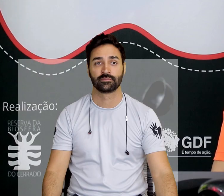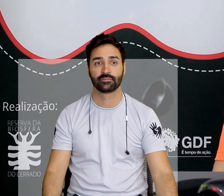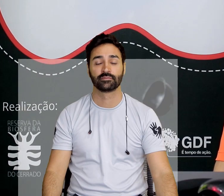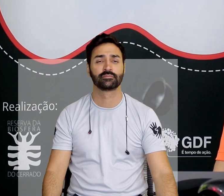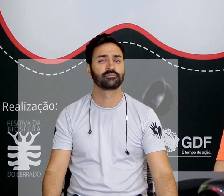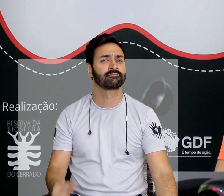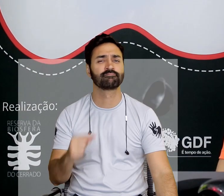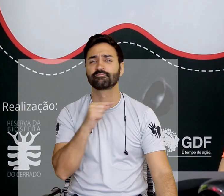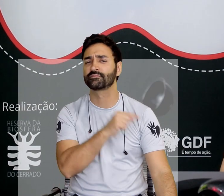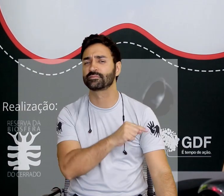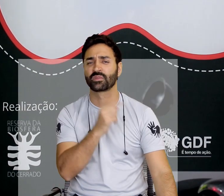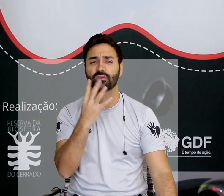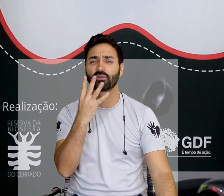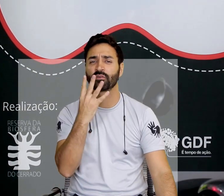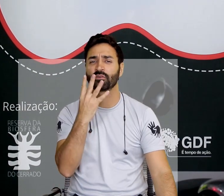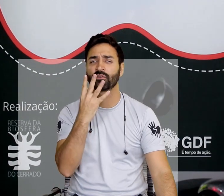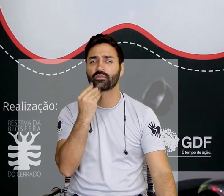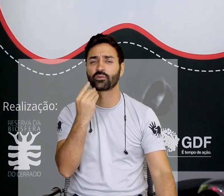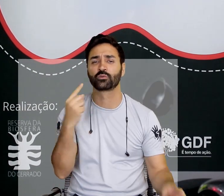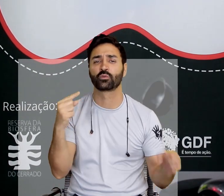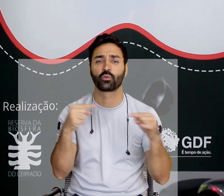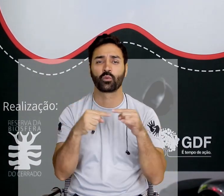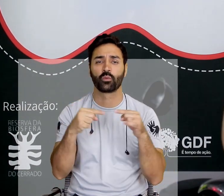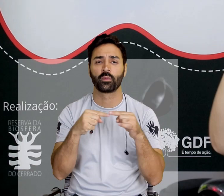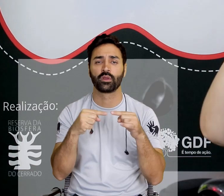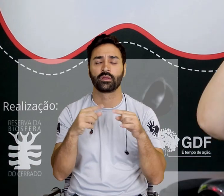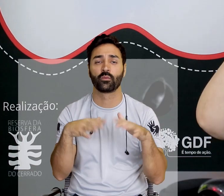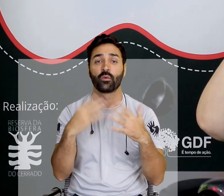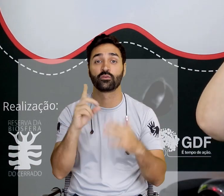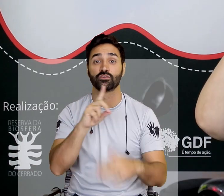Essa imagem combina com que dia?